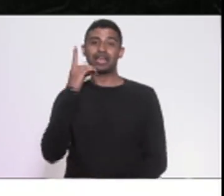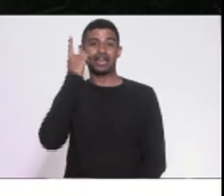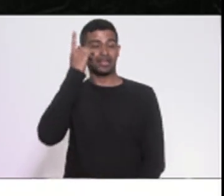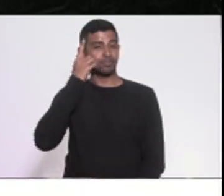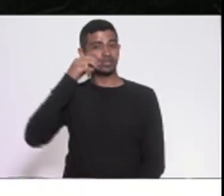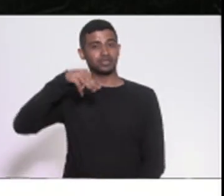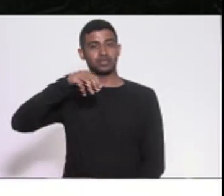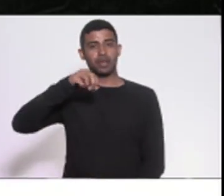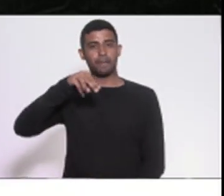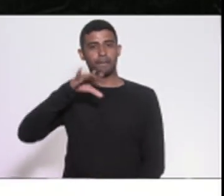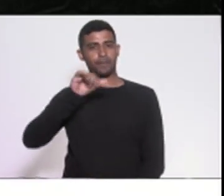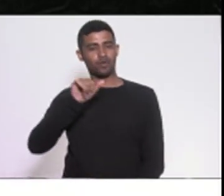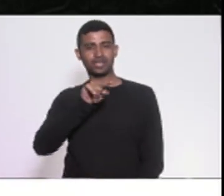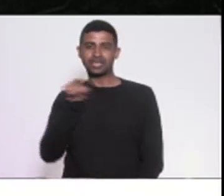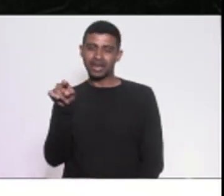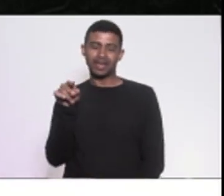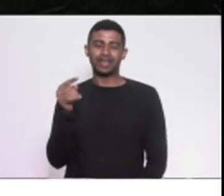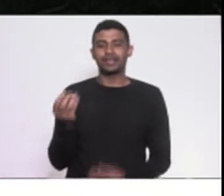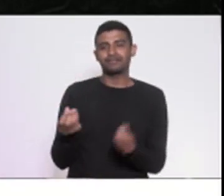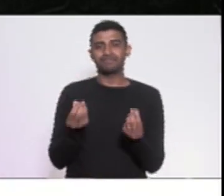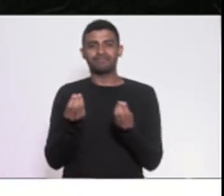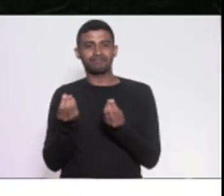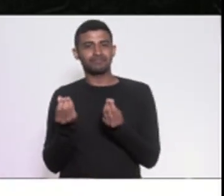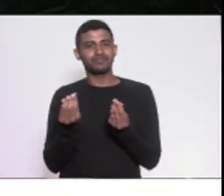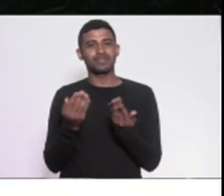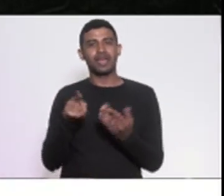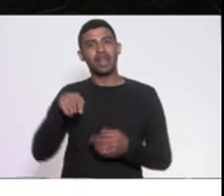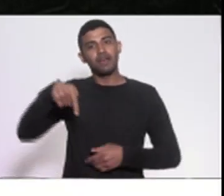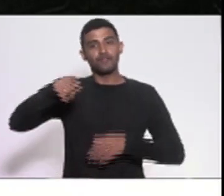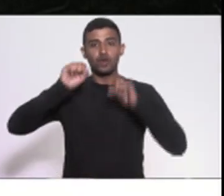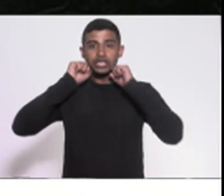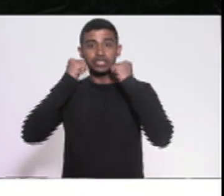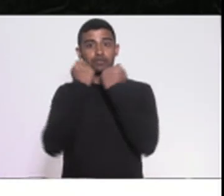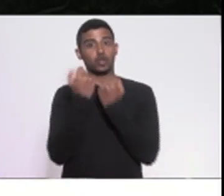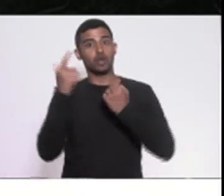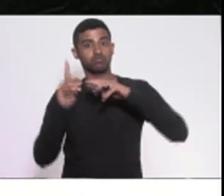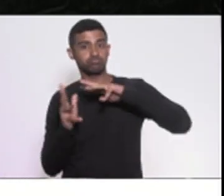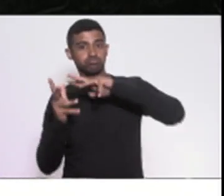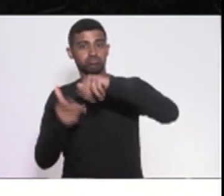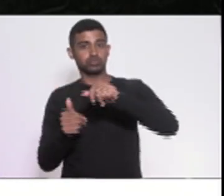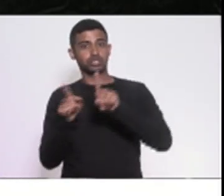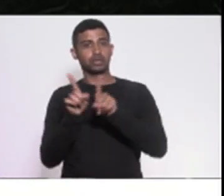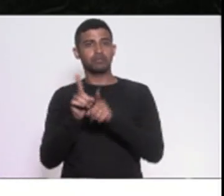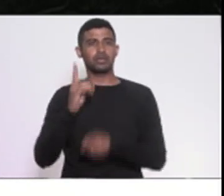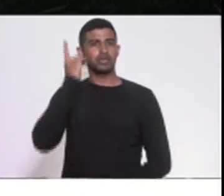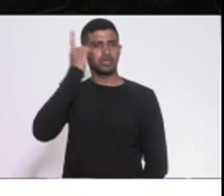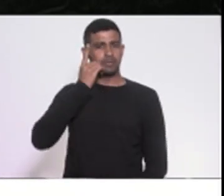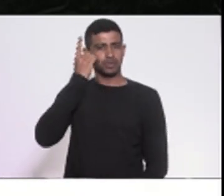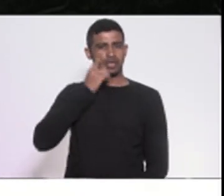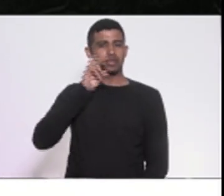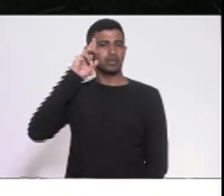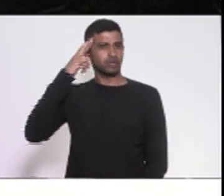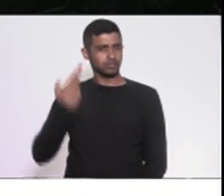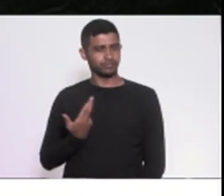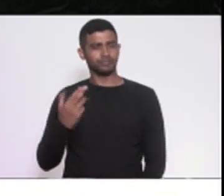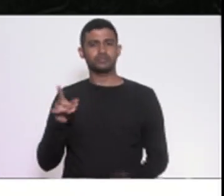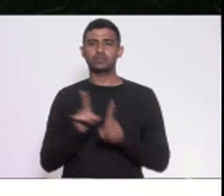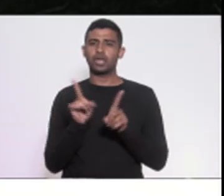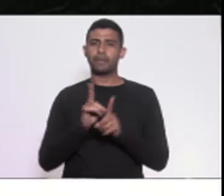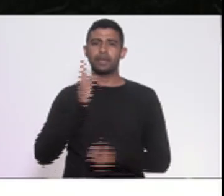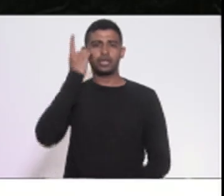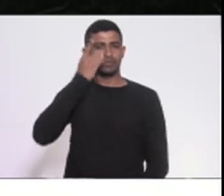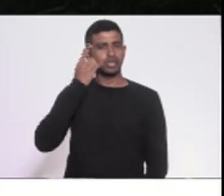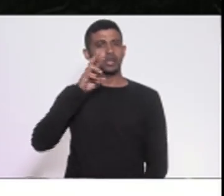Mônica Francisco, que se encontra em um seminário internacional, da deputada Renata Souza e da deputada